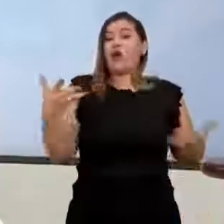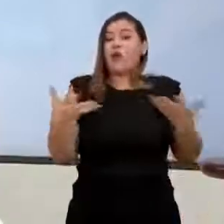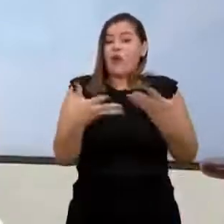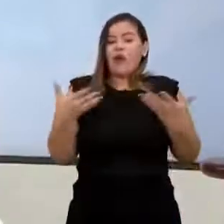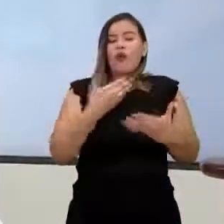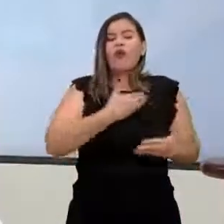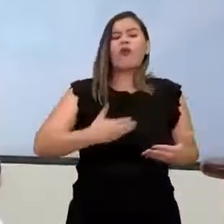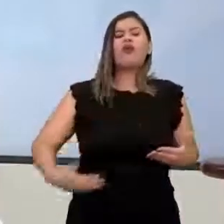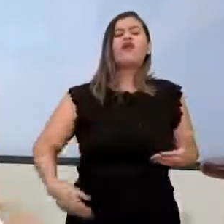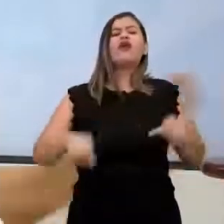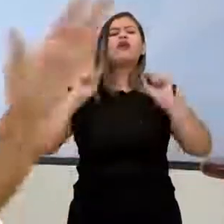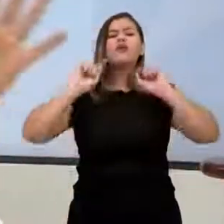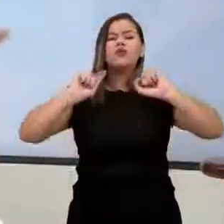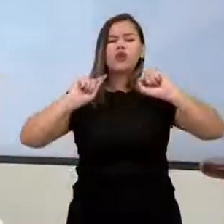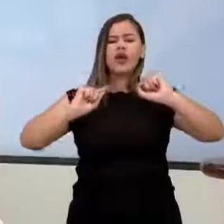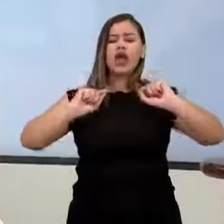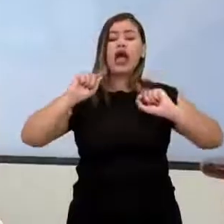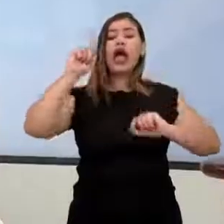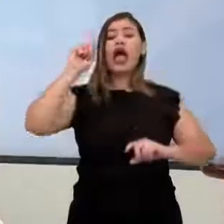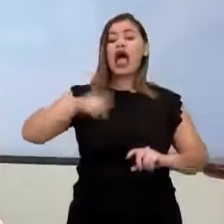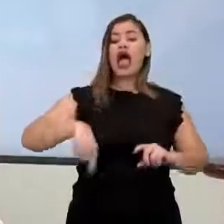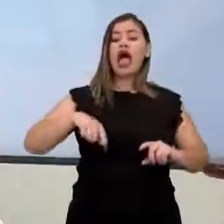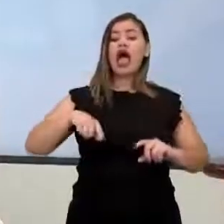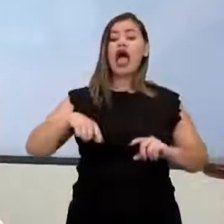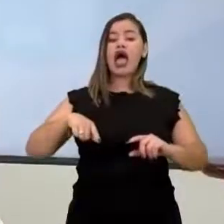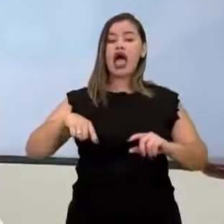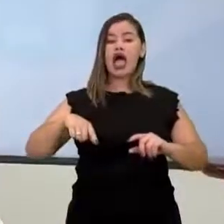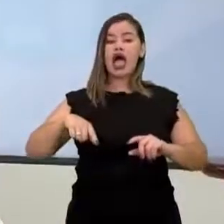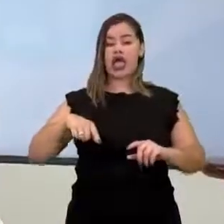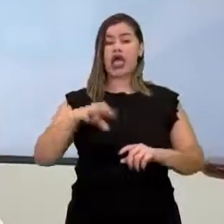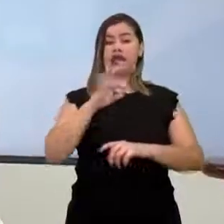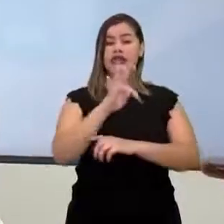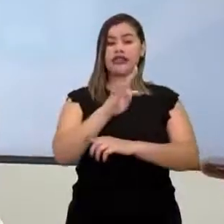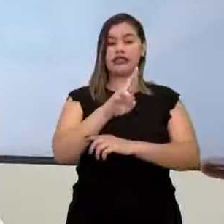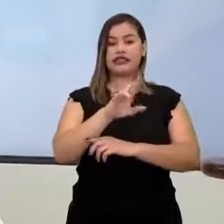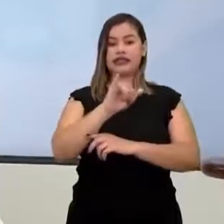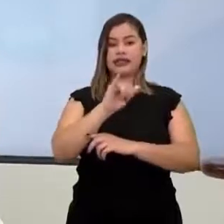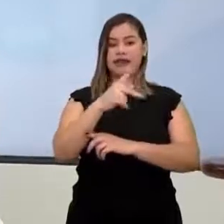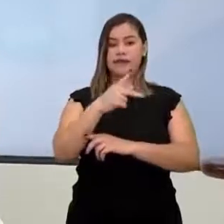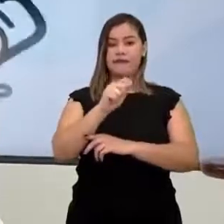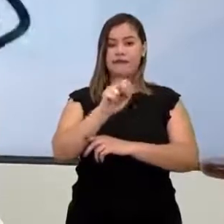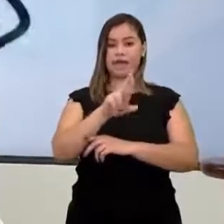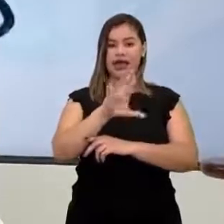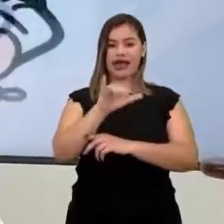governo, ele é chamado de tripartição. Ó,